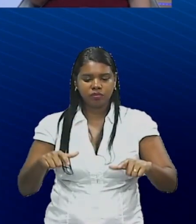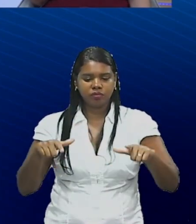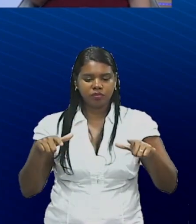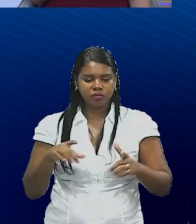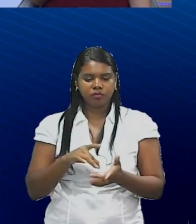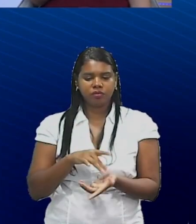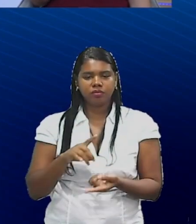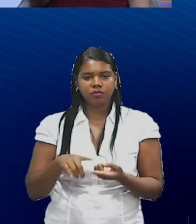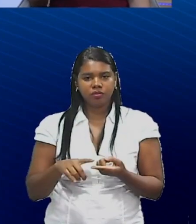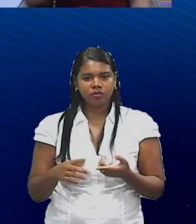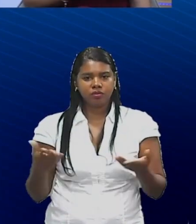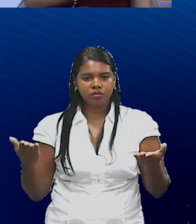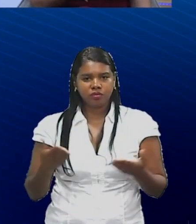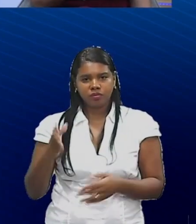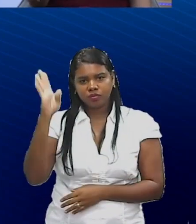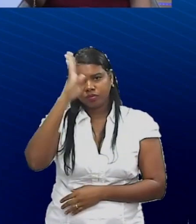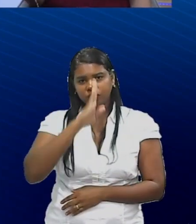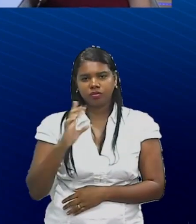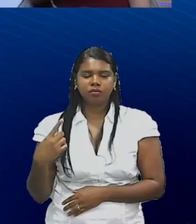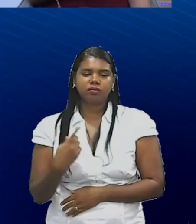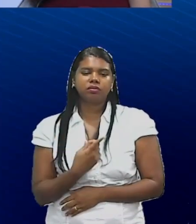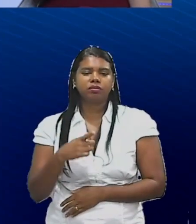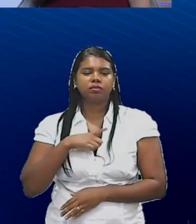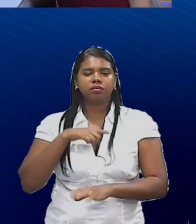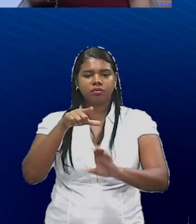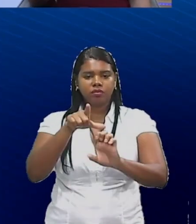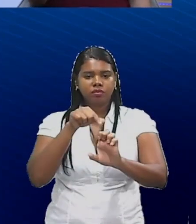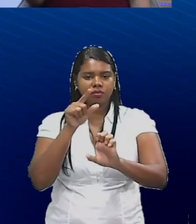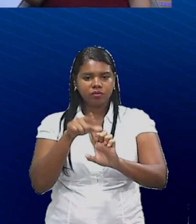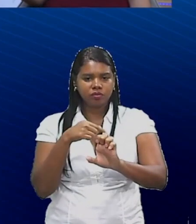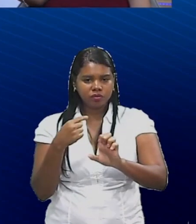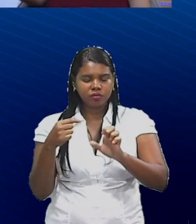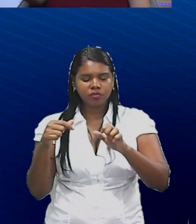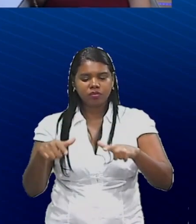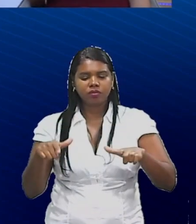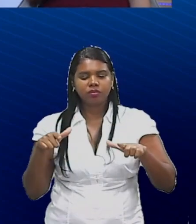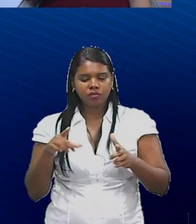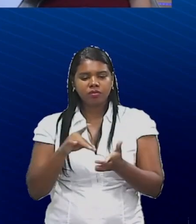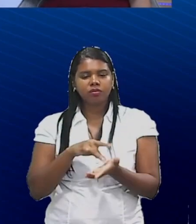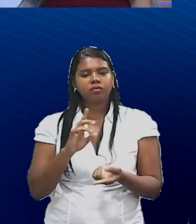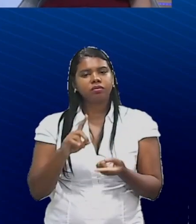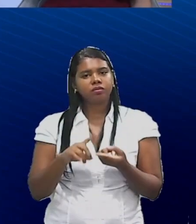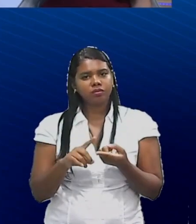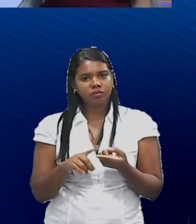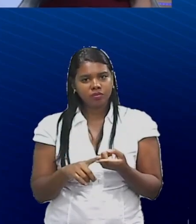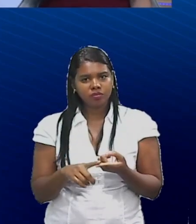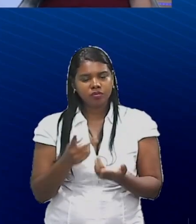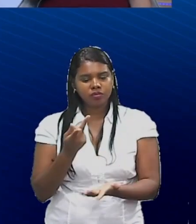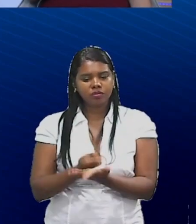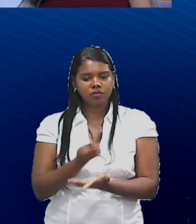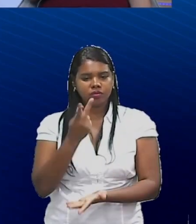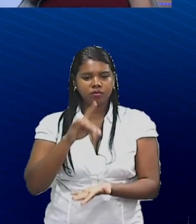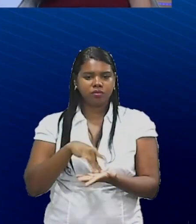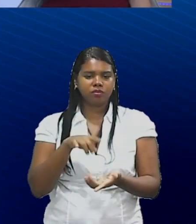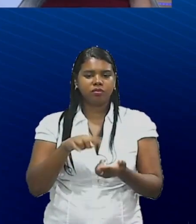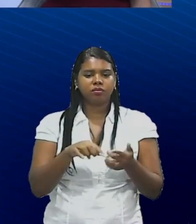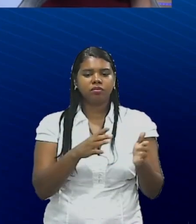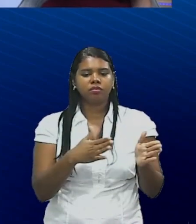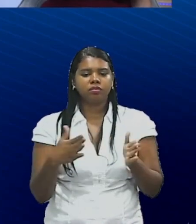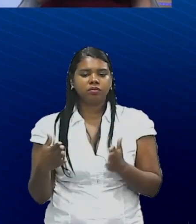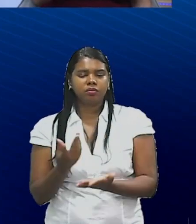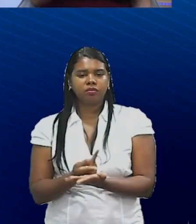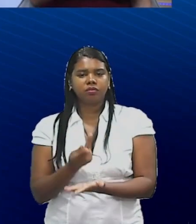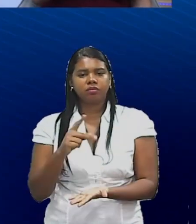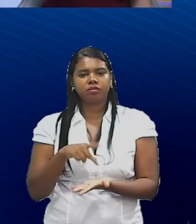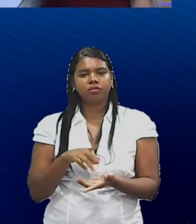credenciado. Hoje no Brasil nós temos algumas empresas que são certificadoras credenciadas e realizam esse processo de auditoria.